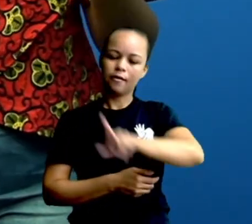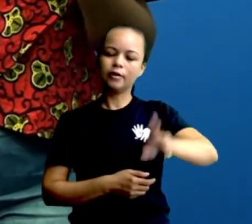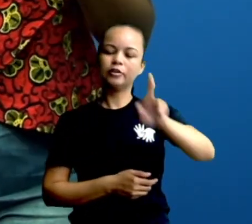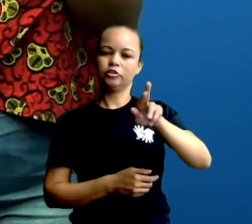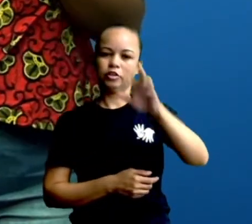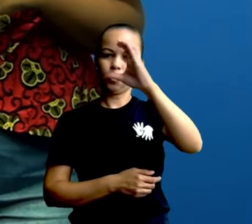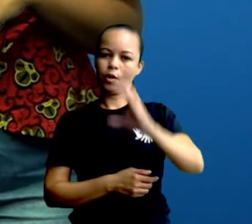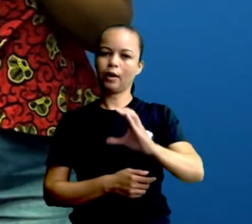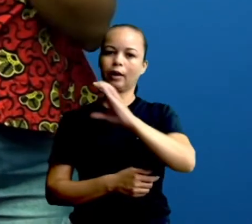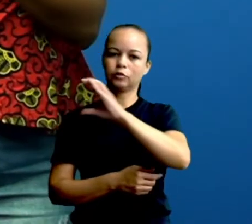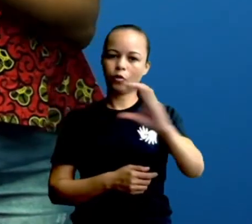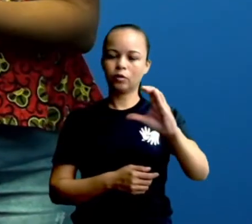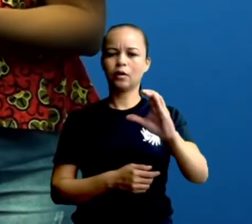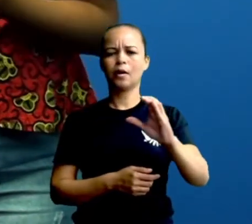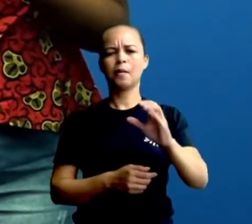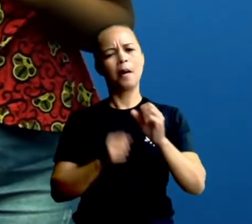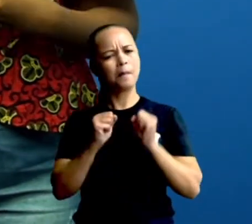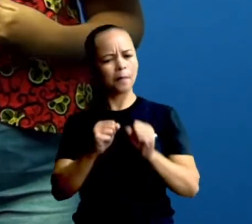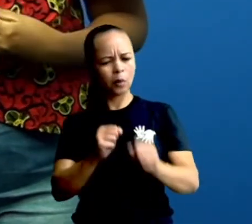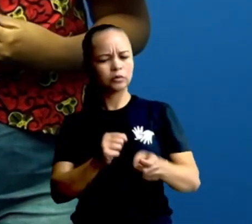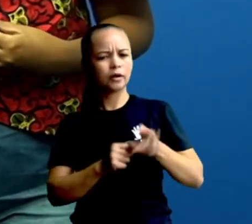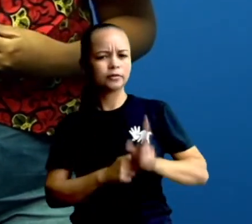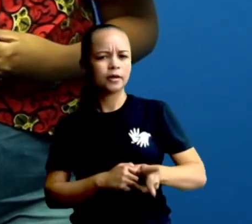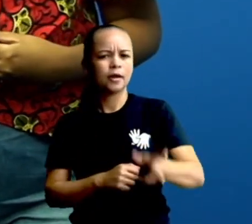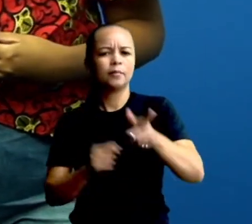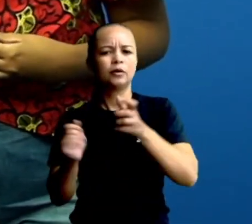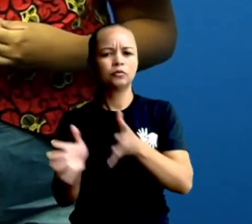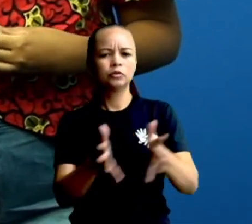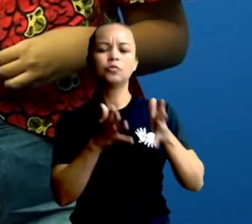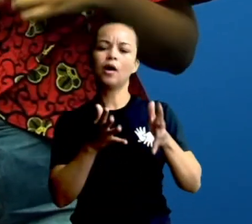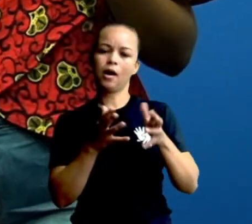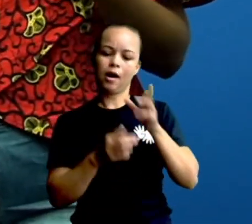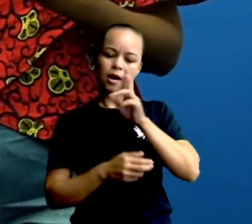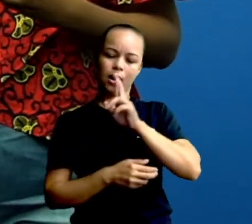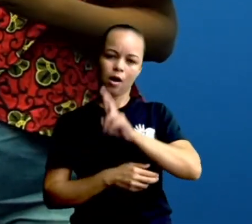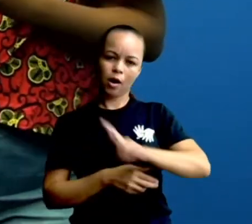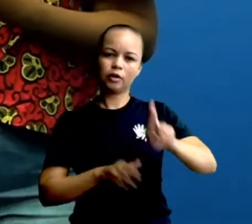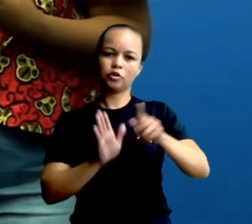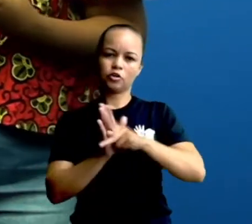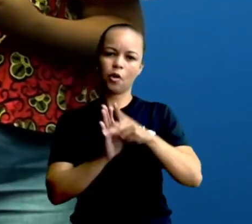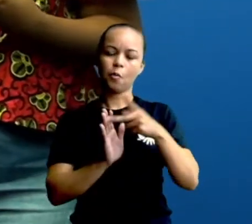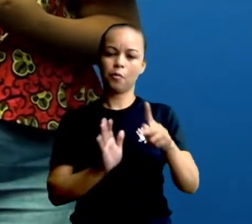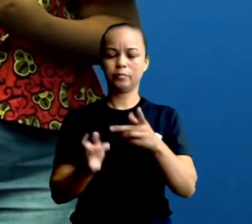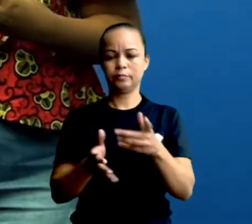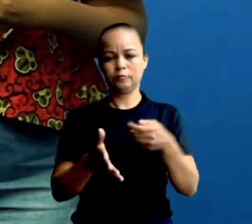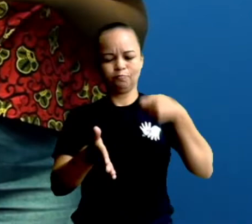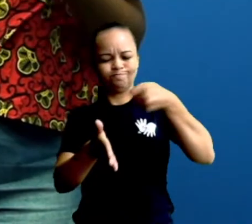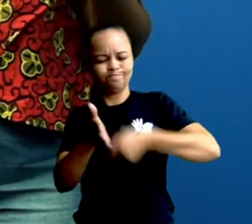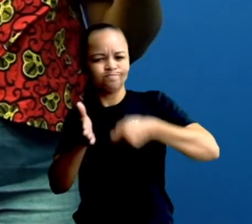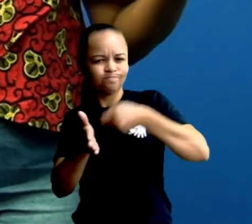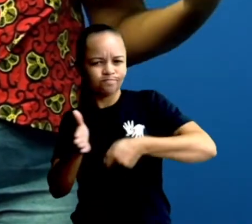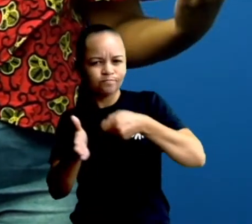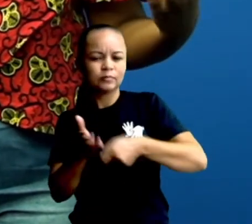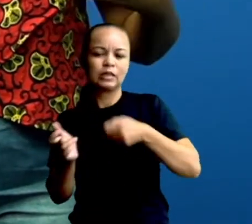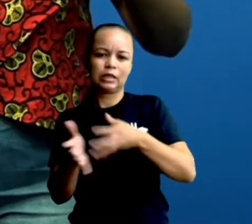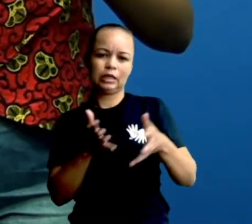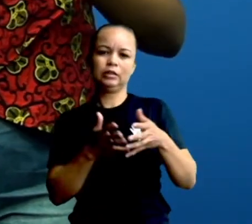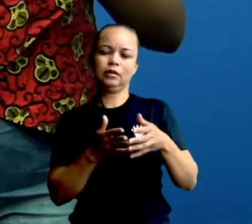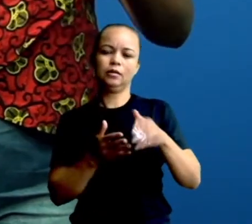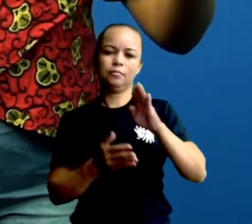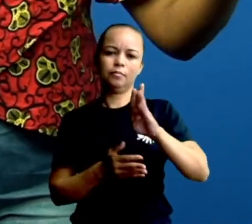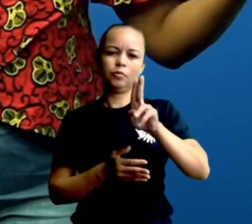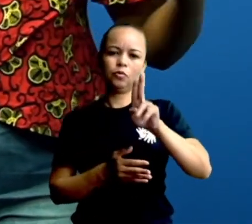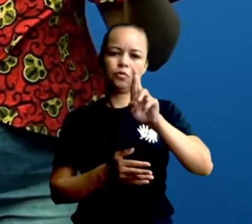poder continuar cultuando a sua religião, né? Então, foi uma forma de resistir e de